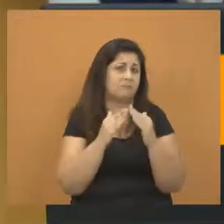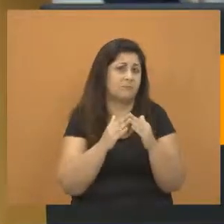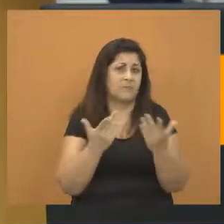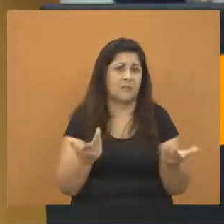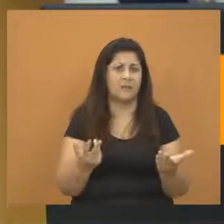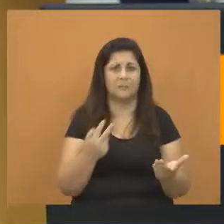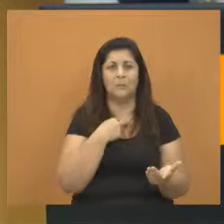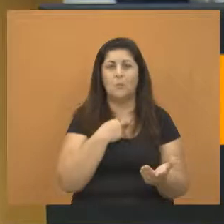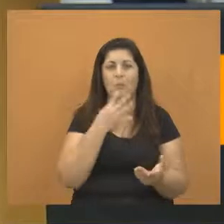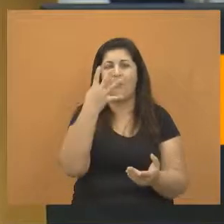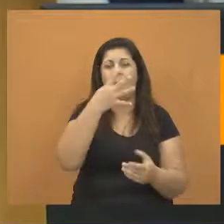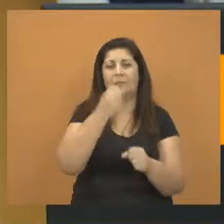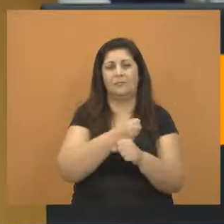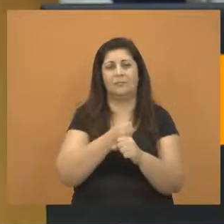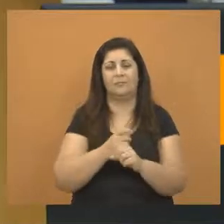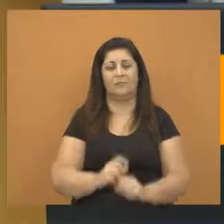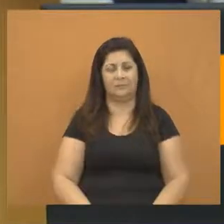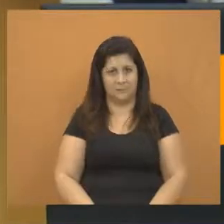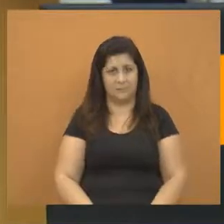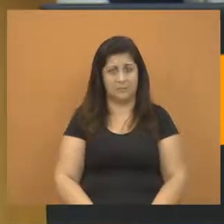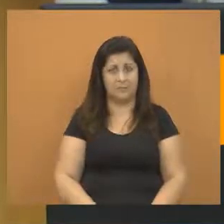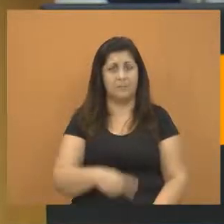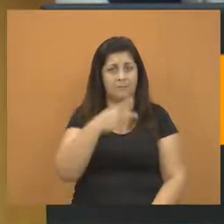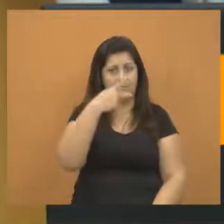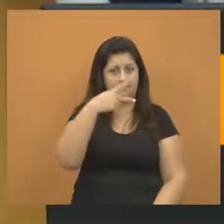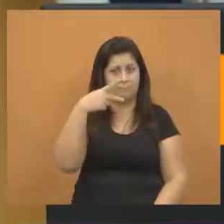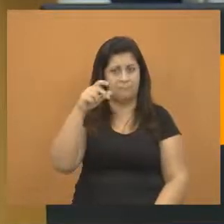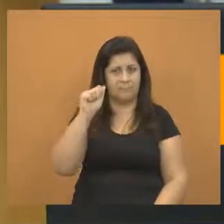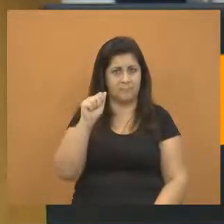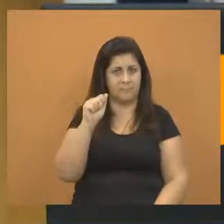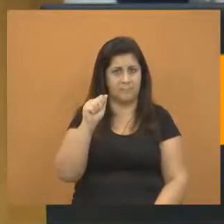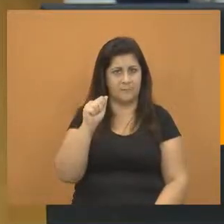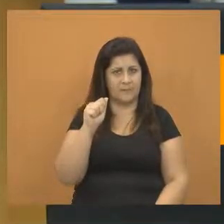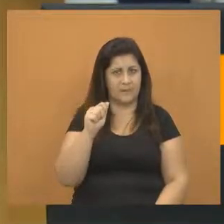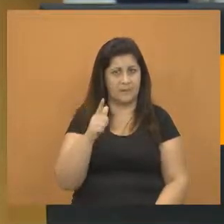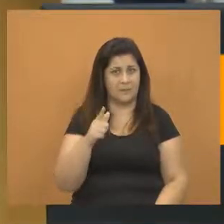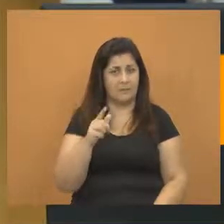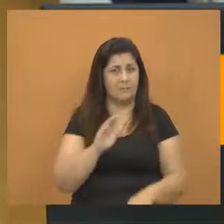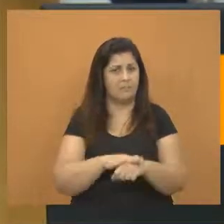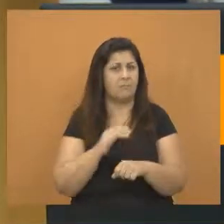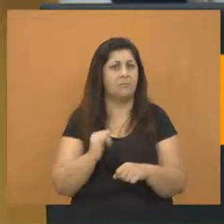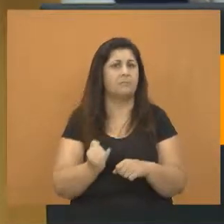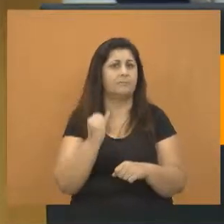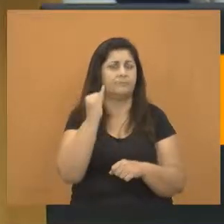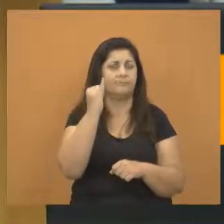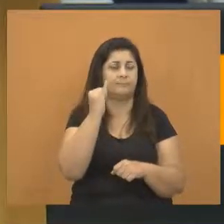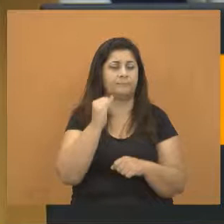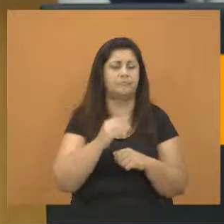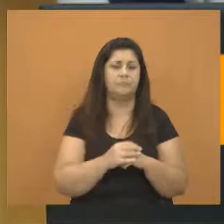dá para se fazer em 4 anos. Então, no PPA, ele está priorizando aqui